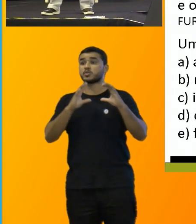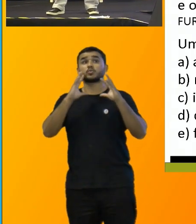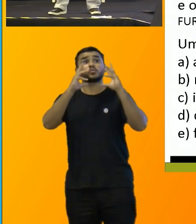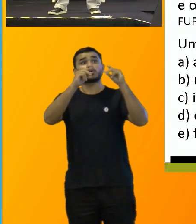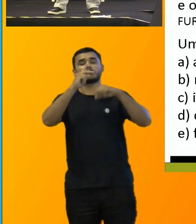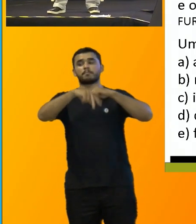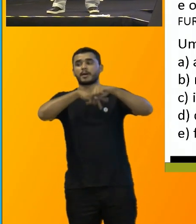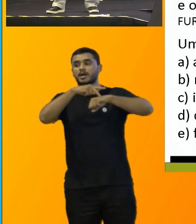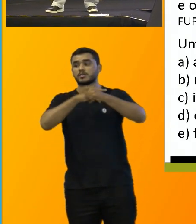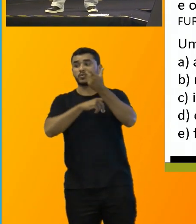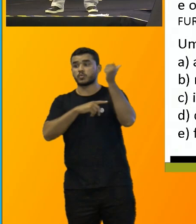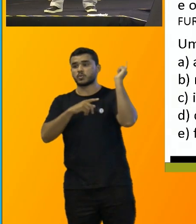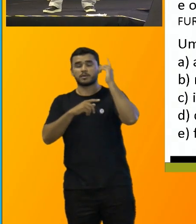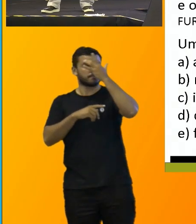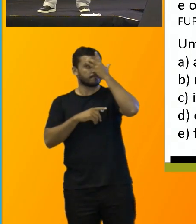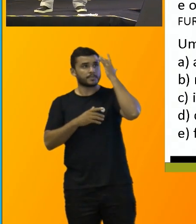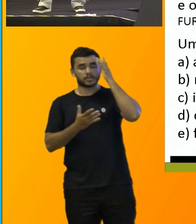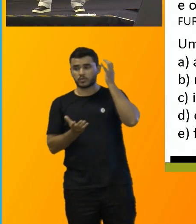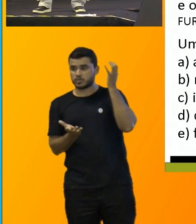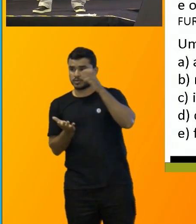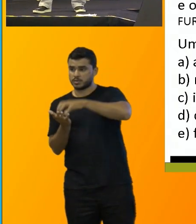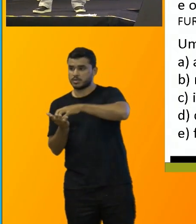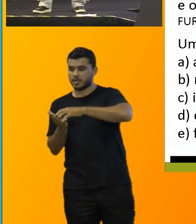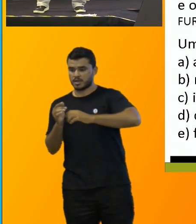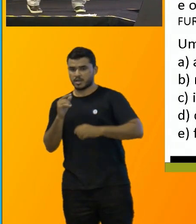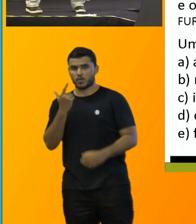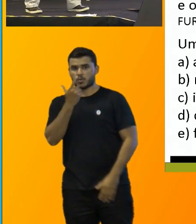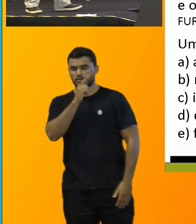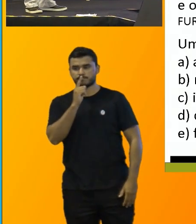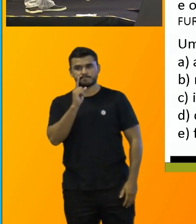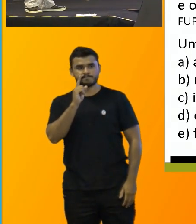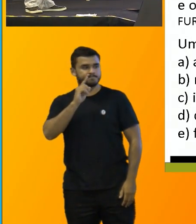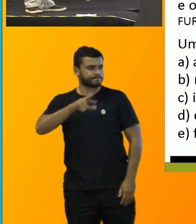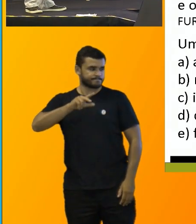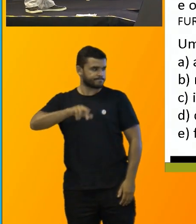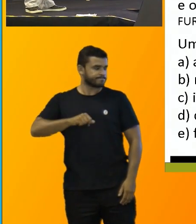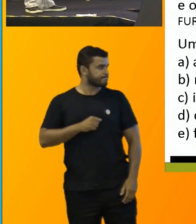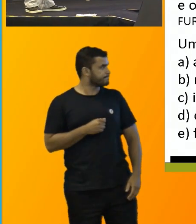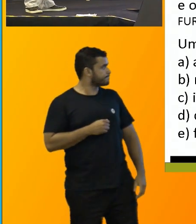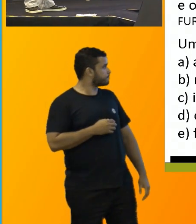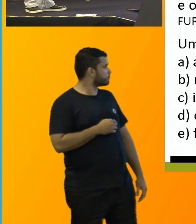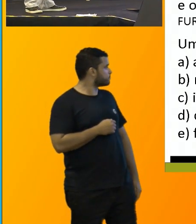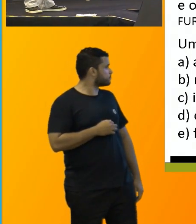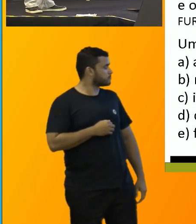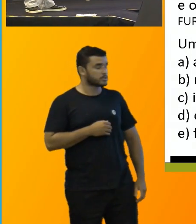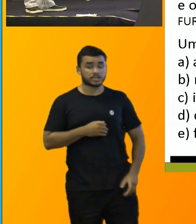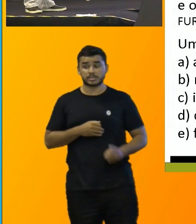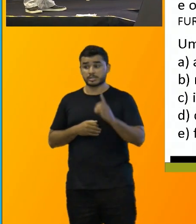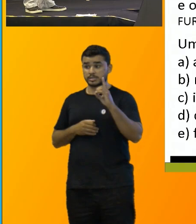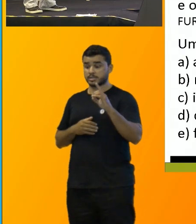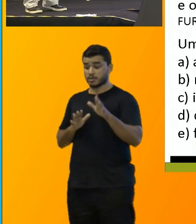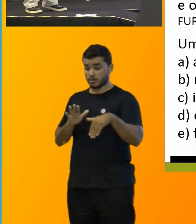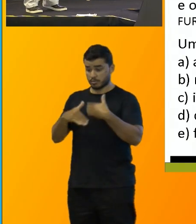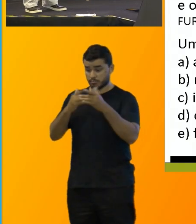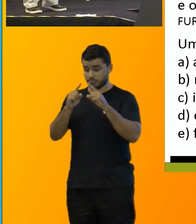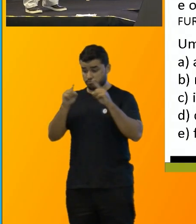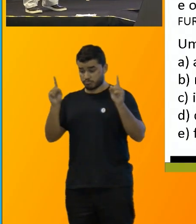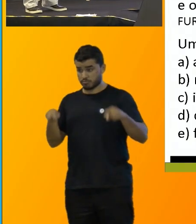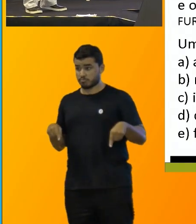o problema da crise de 29 trazendo imigrantes. Será que foi isso? Letra D, Desenvolvimento de política, o